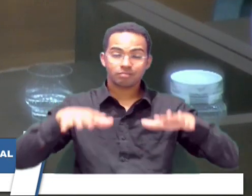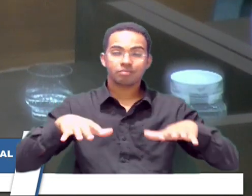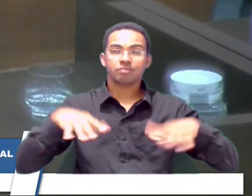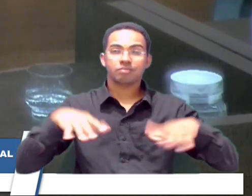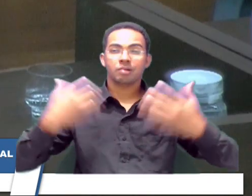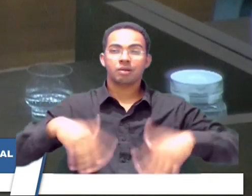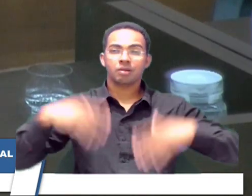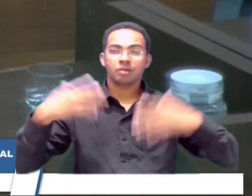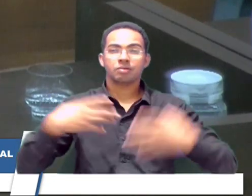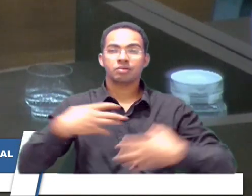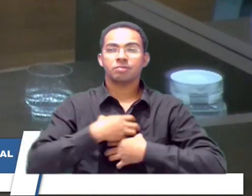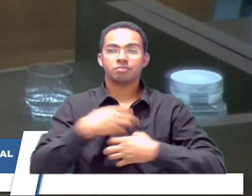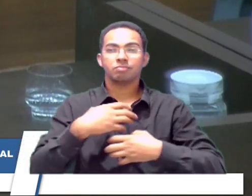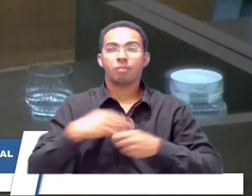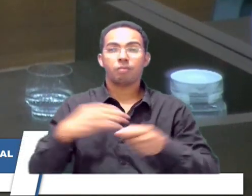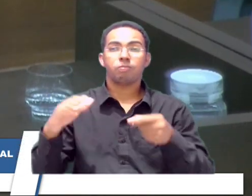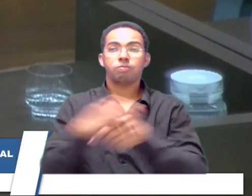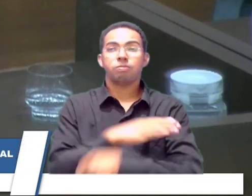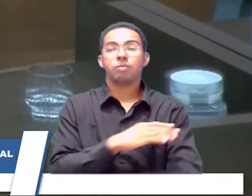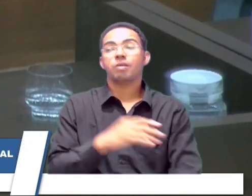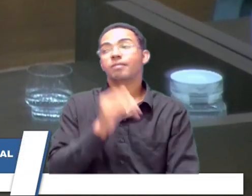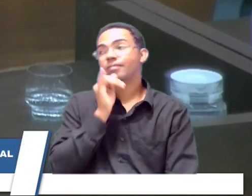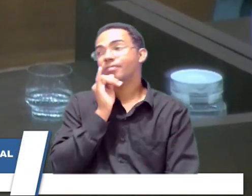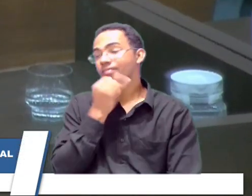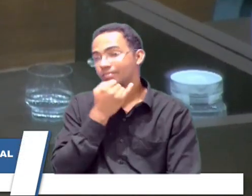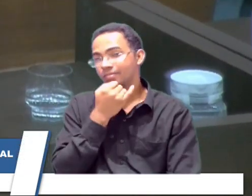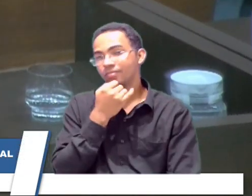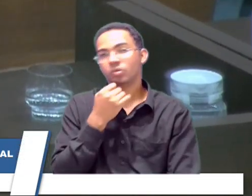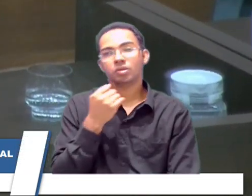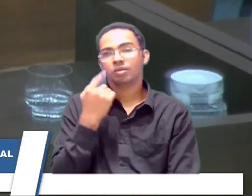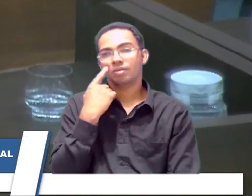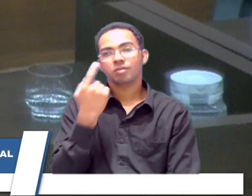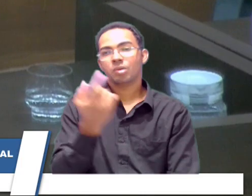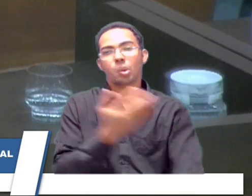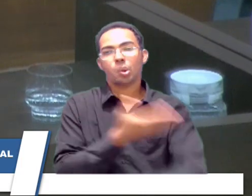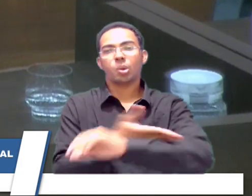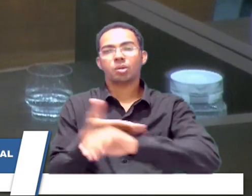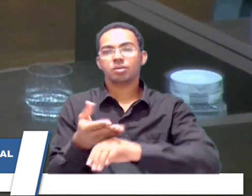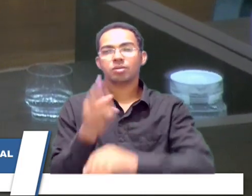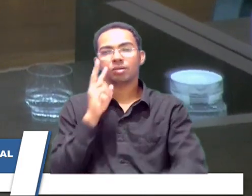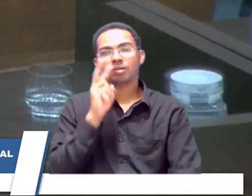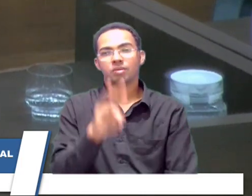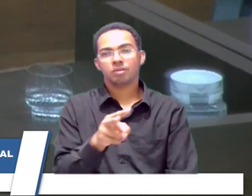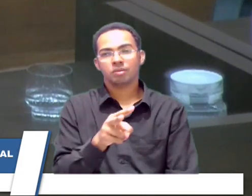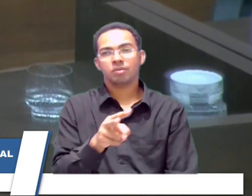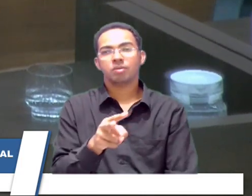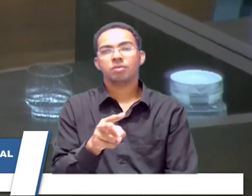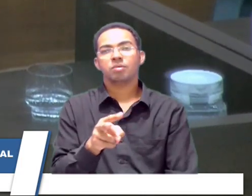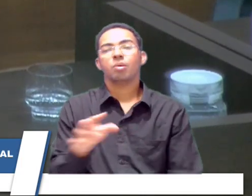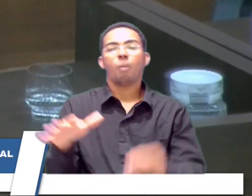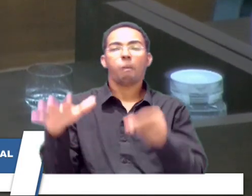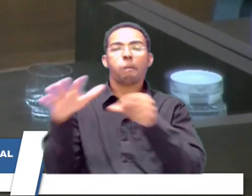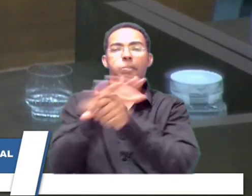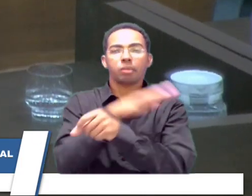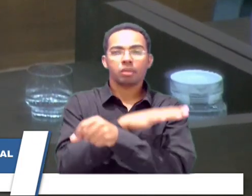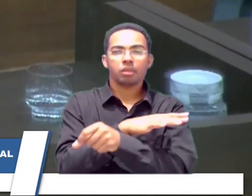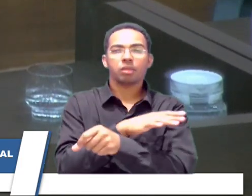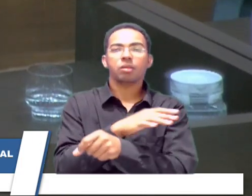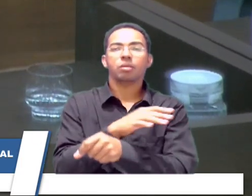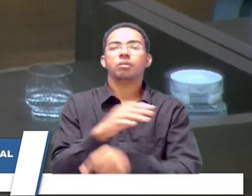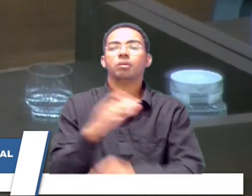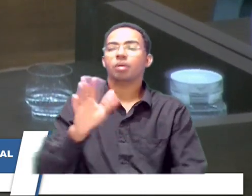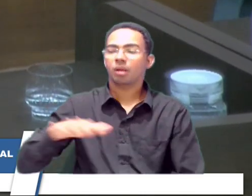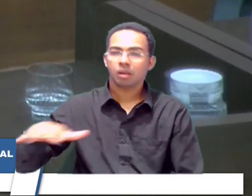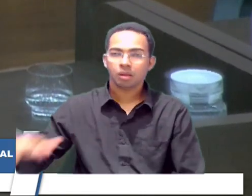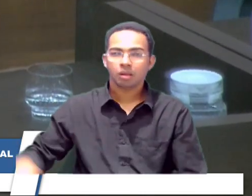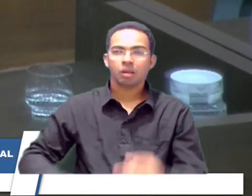uma forma que, infelizmente, a gente não está habituado de ver, que é cheio, e cheio de criança, e cheio